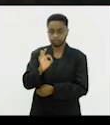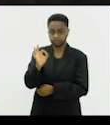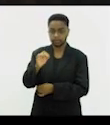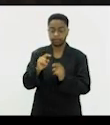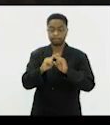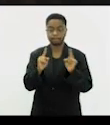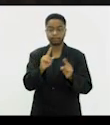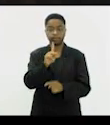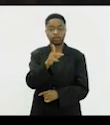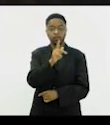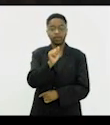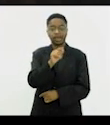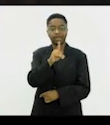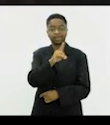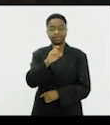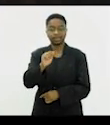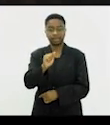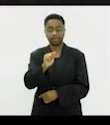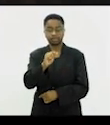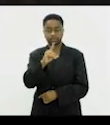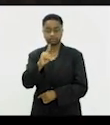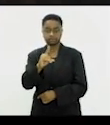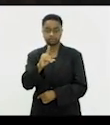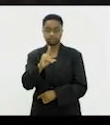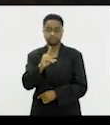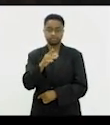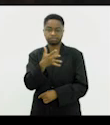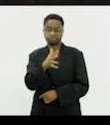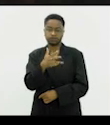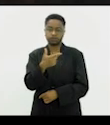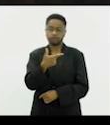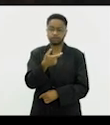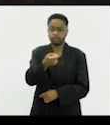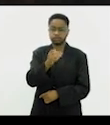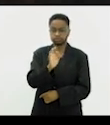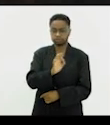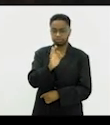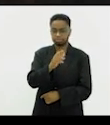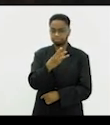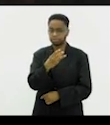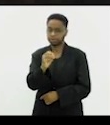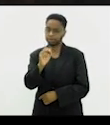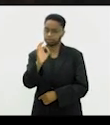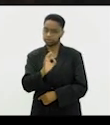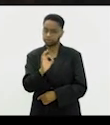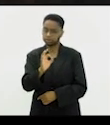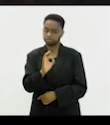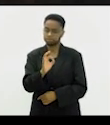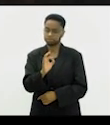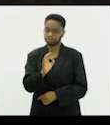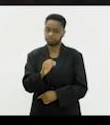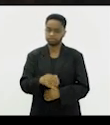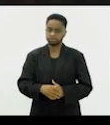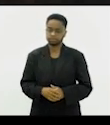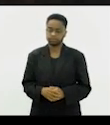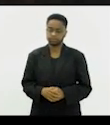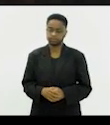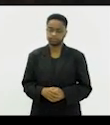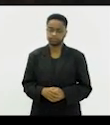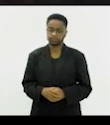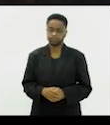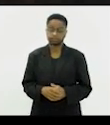Haddad, acreditam em alguma coisa assim, em torno de 20% ou 30%. Interessante, né? O que tem